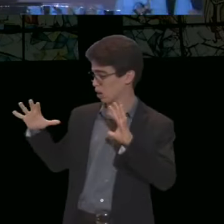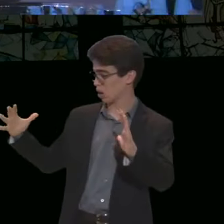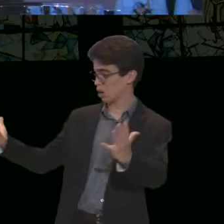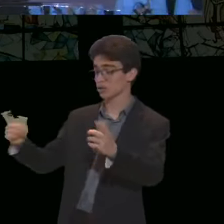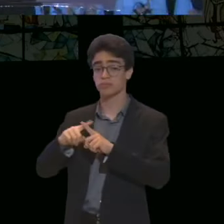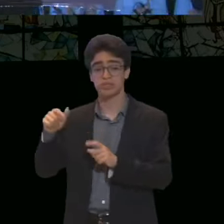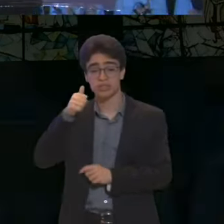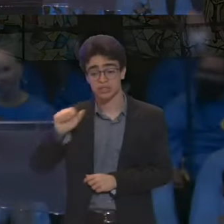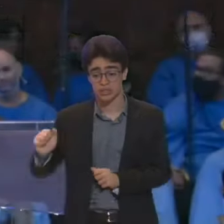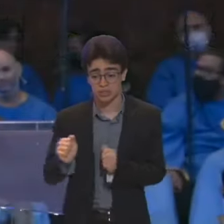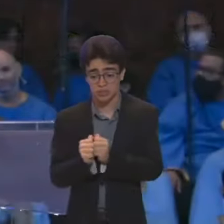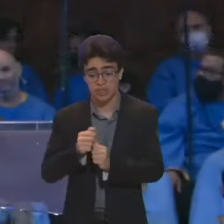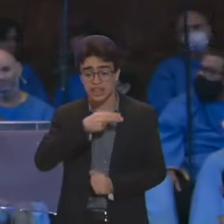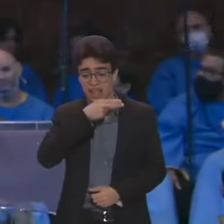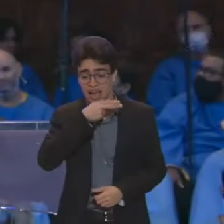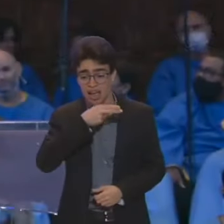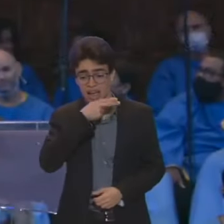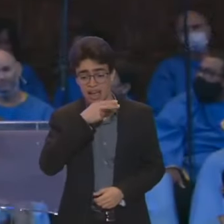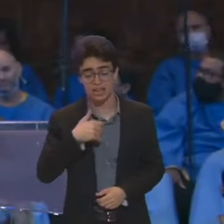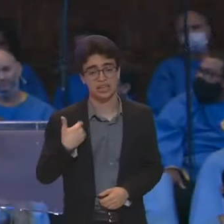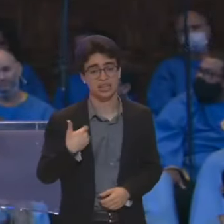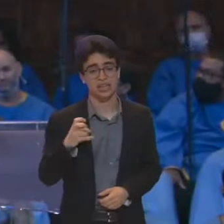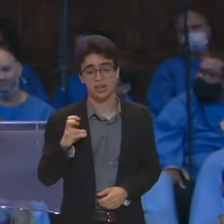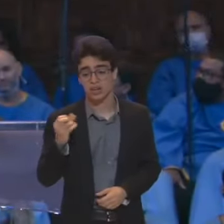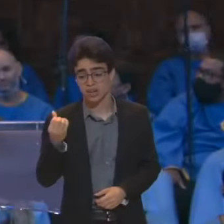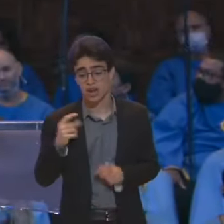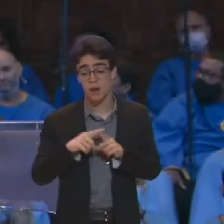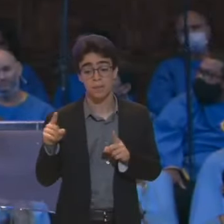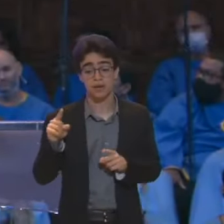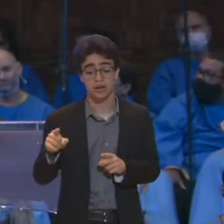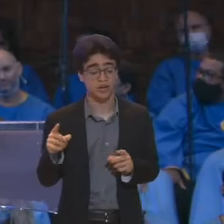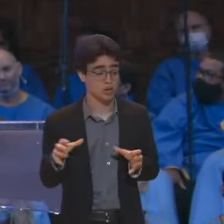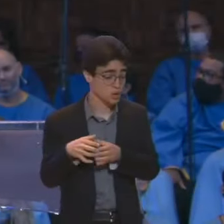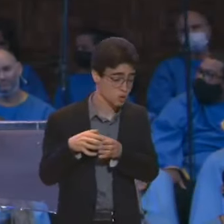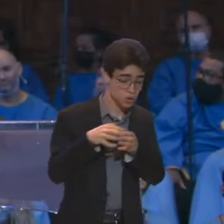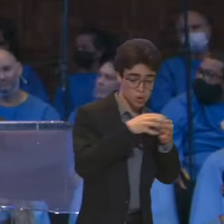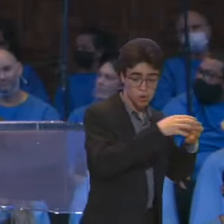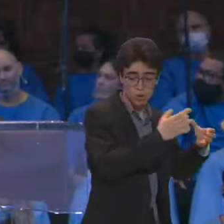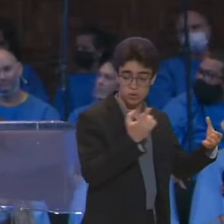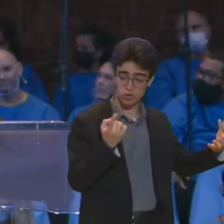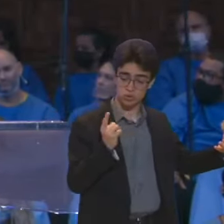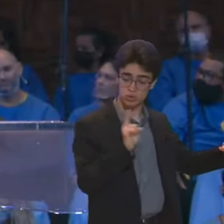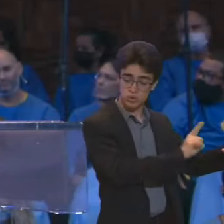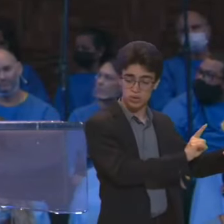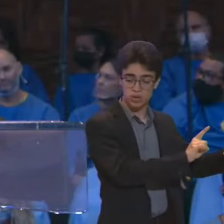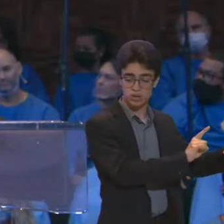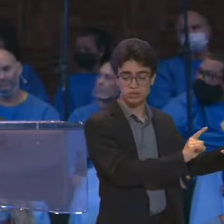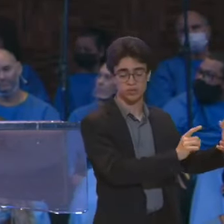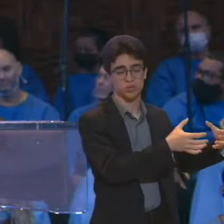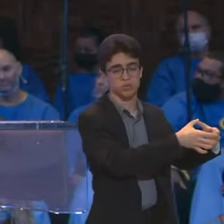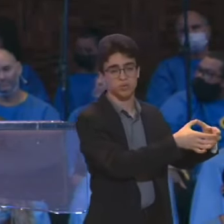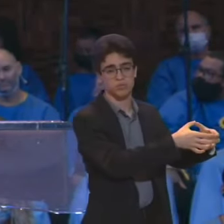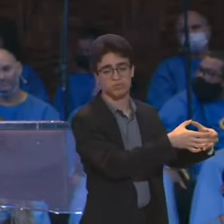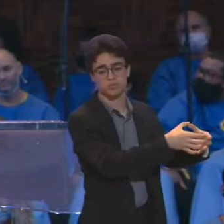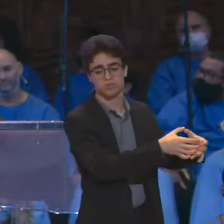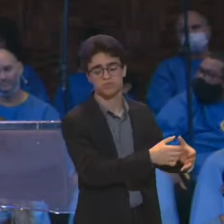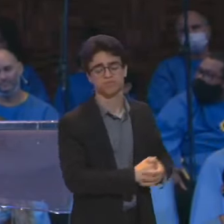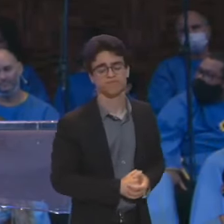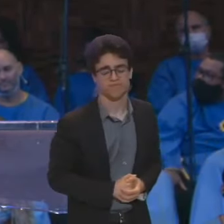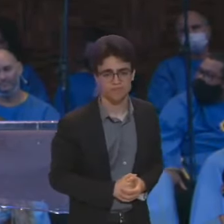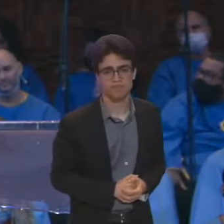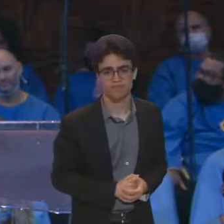sua neta, 56 anos, a sua neta, para encontrar-se com o grupo lá no nosso centro em Lviv. E